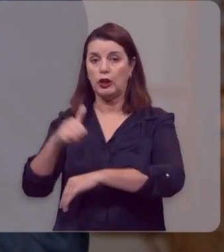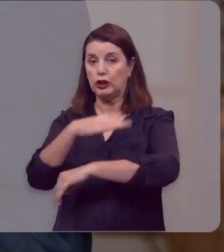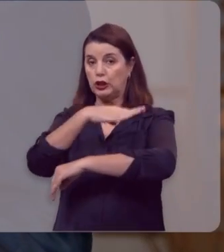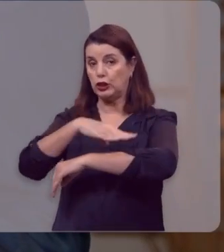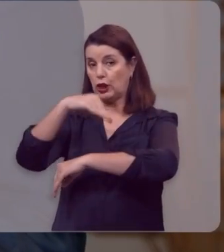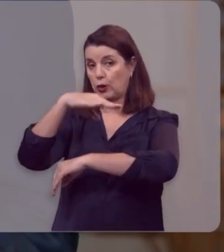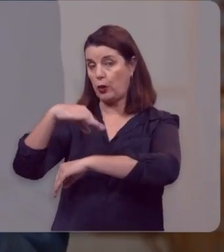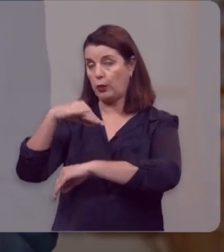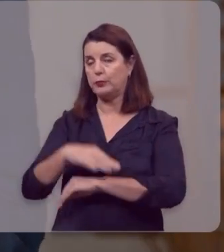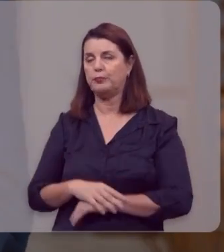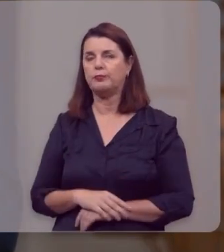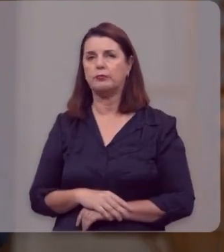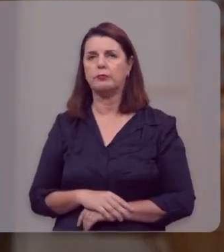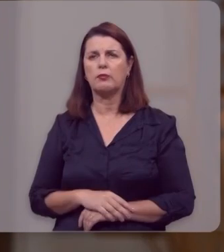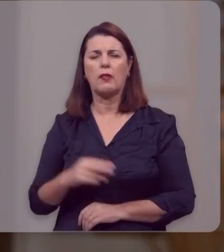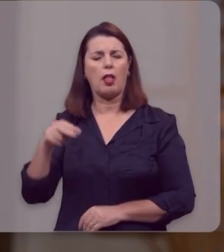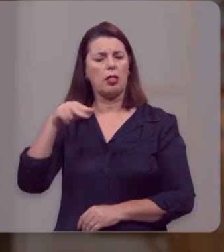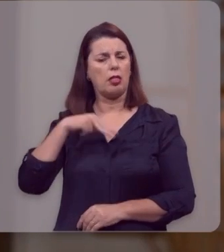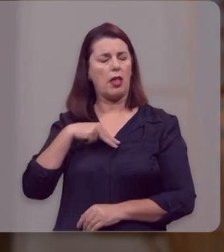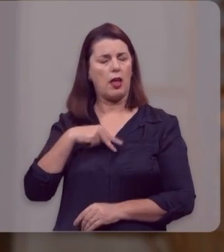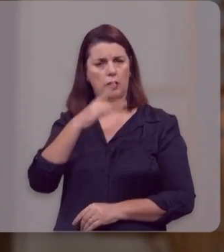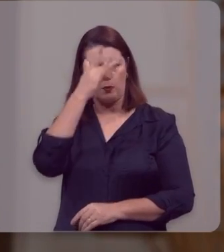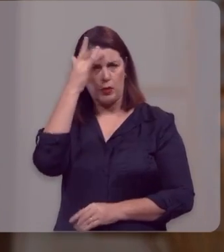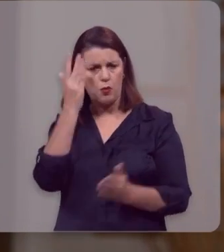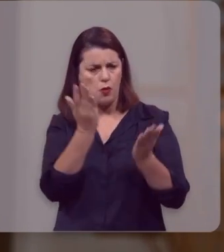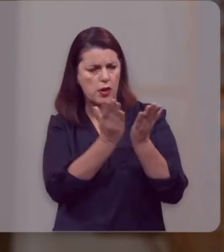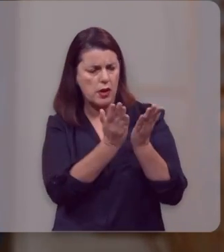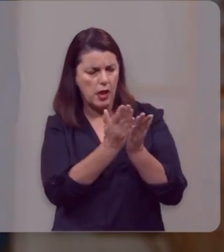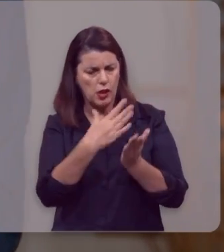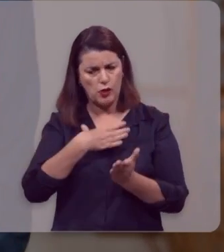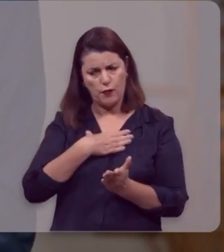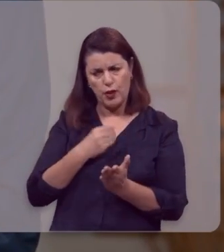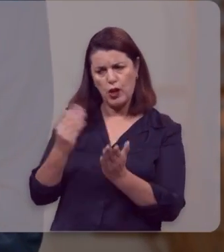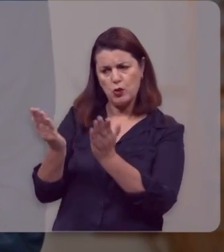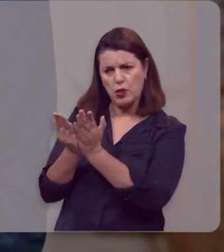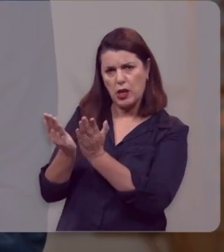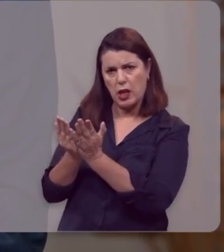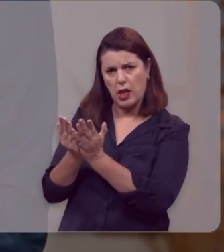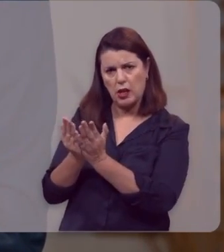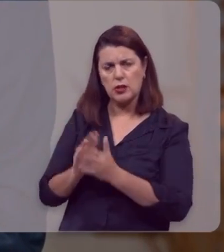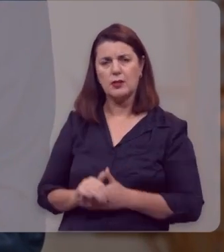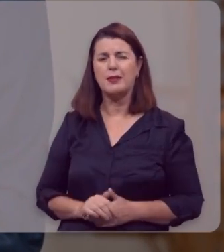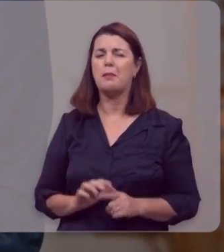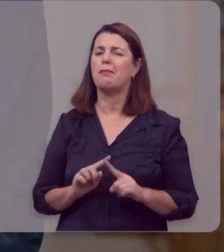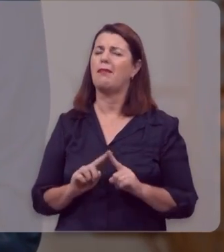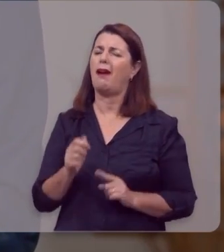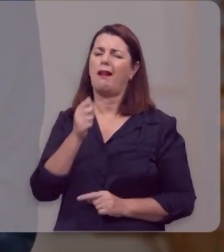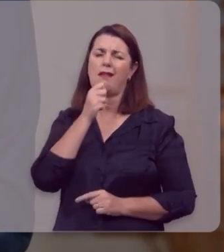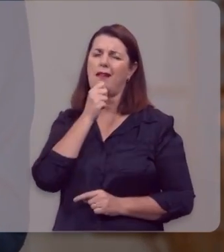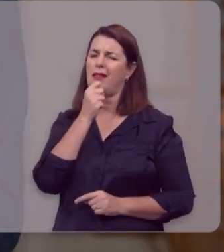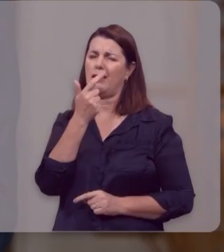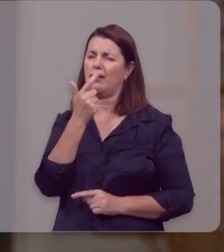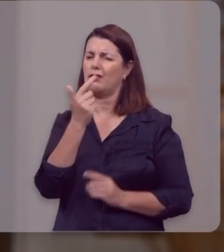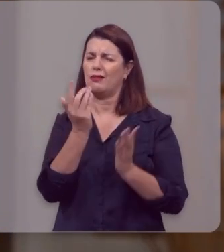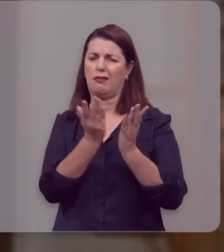Jacó era neto de crente, filho de crente, mas ainda não era